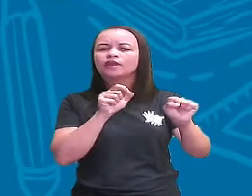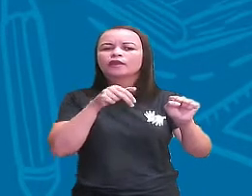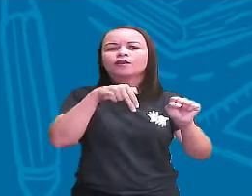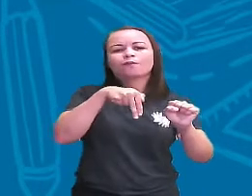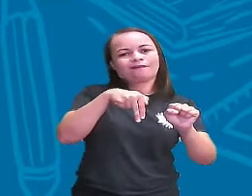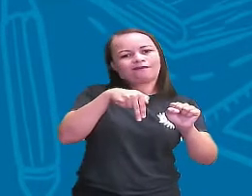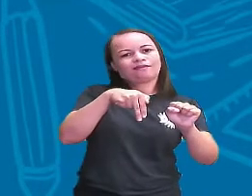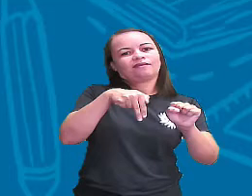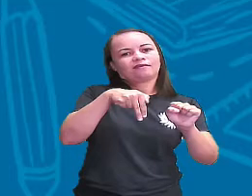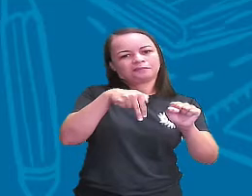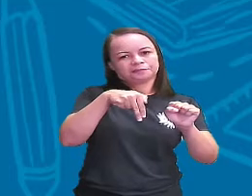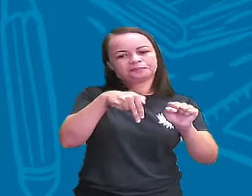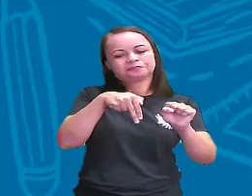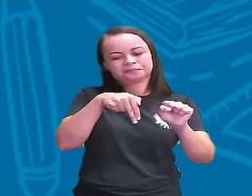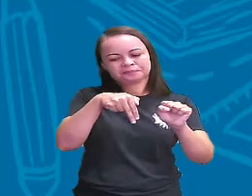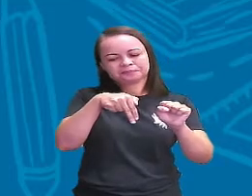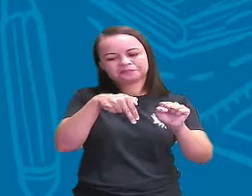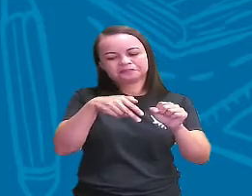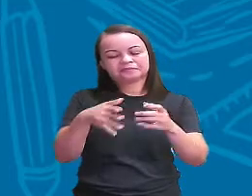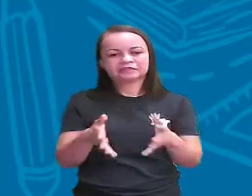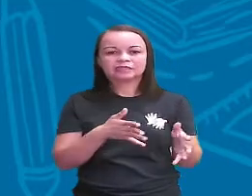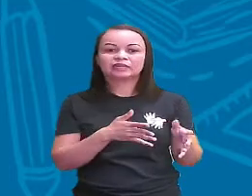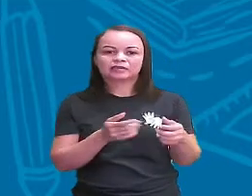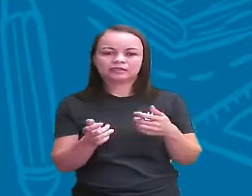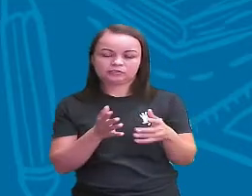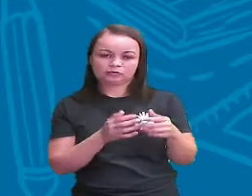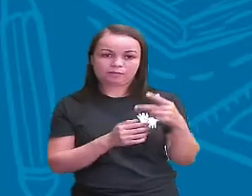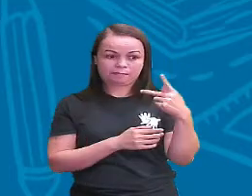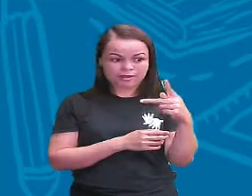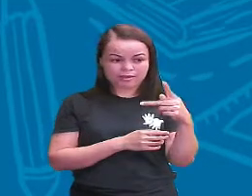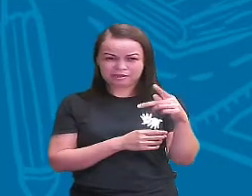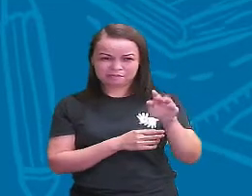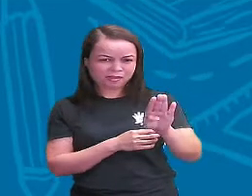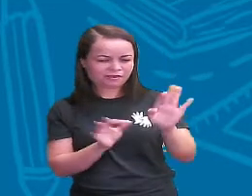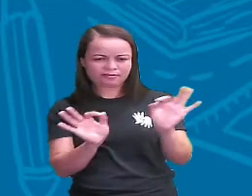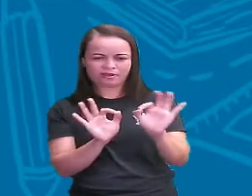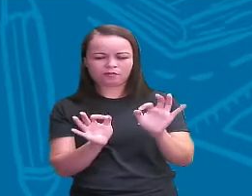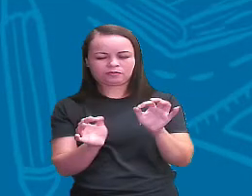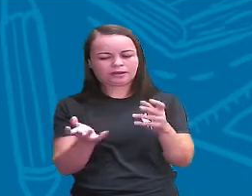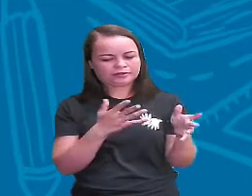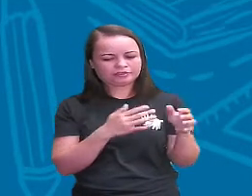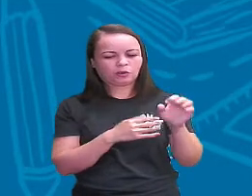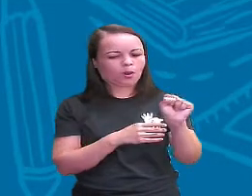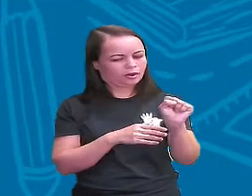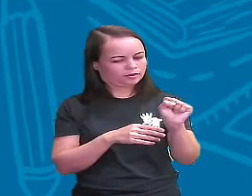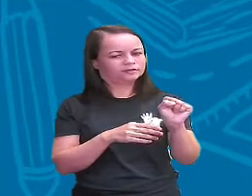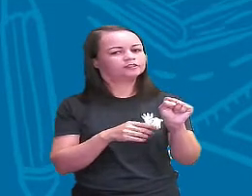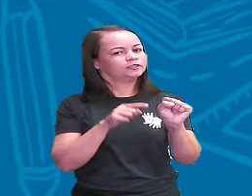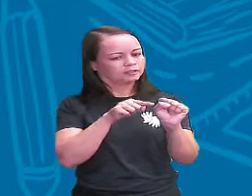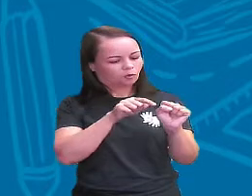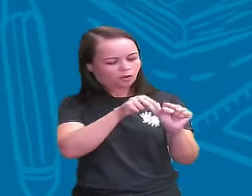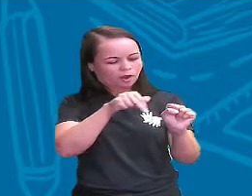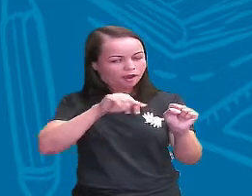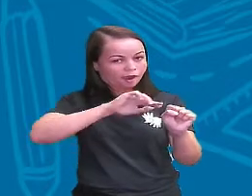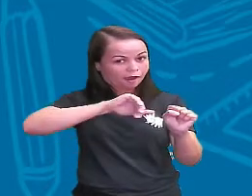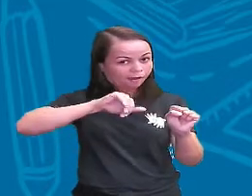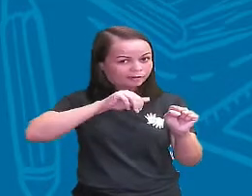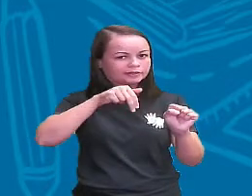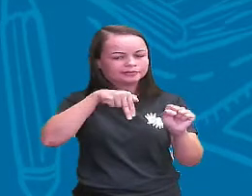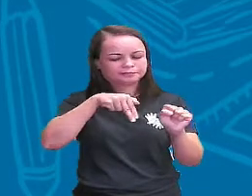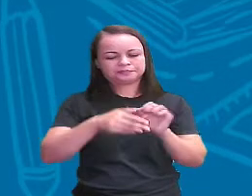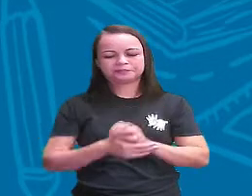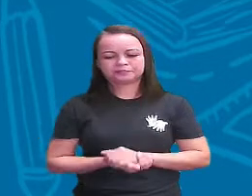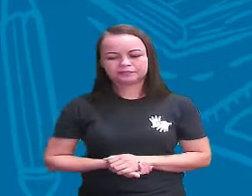o N, né? Porque não é P e não é B. Como também aí em dente. Dente, após o tracinho,